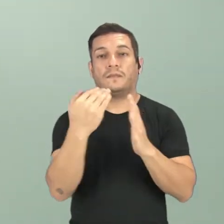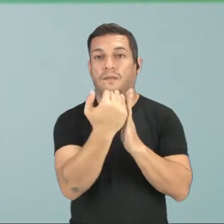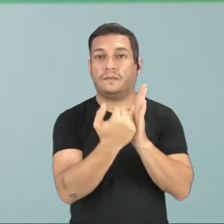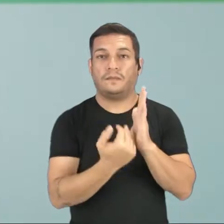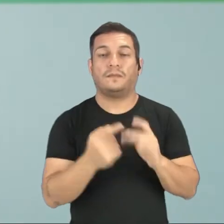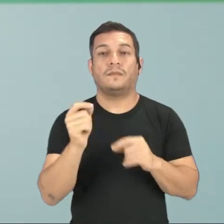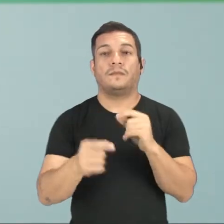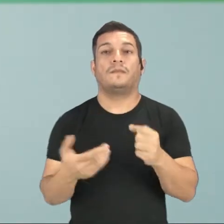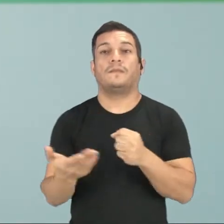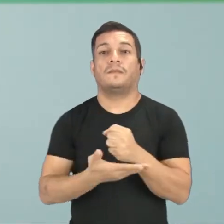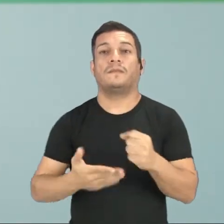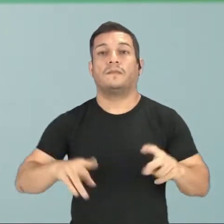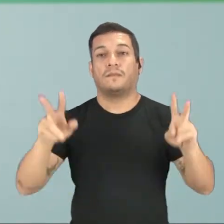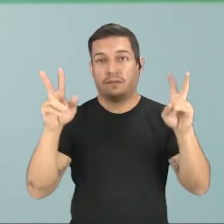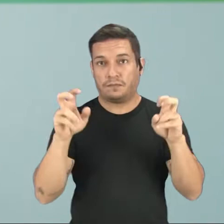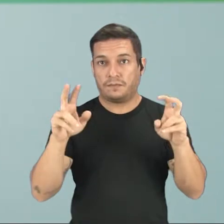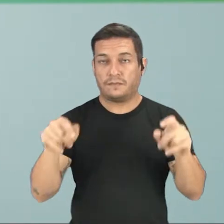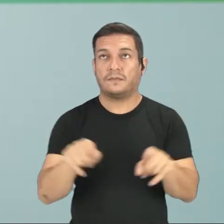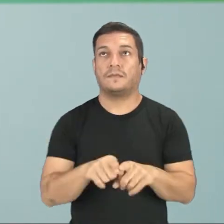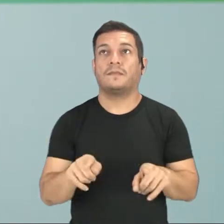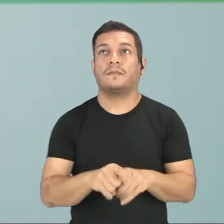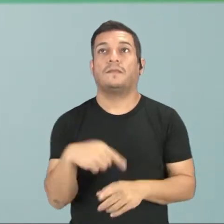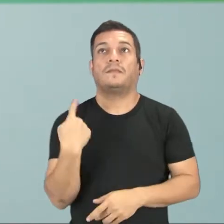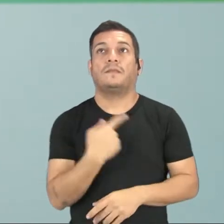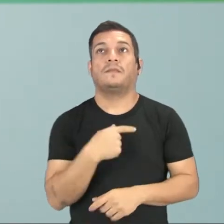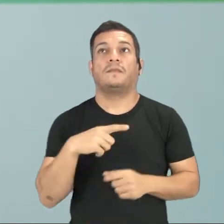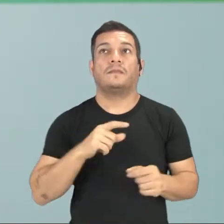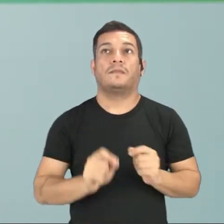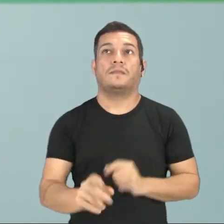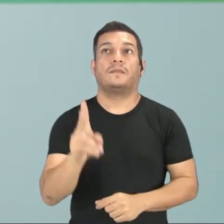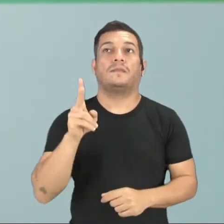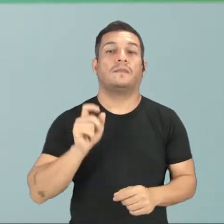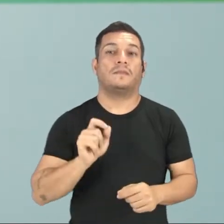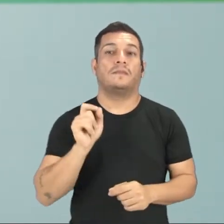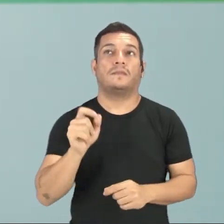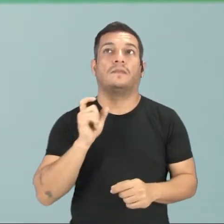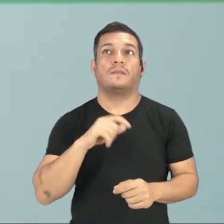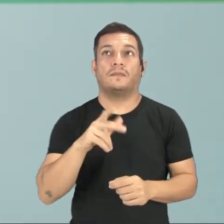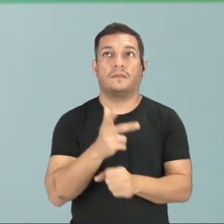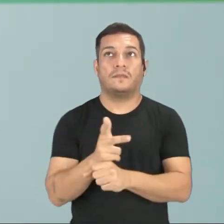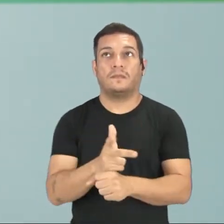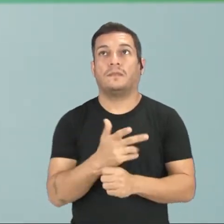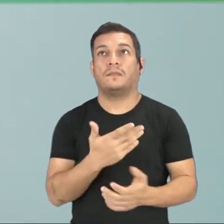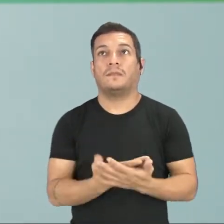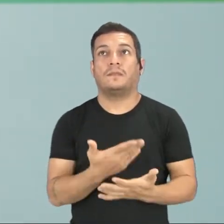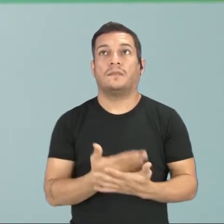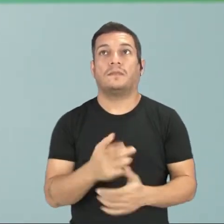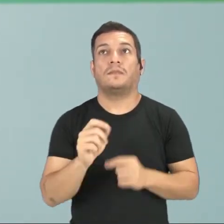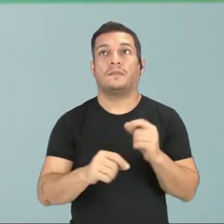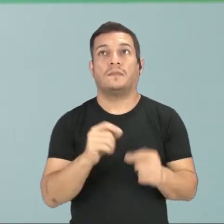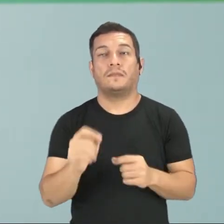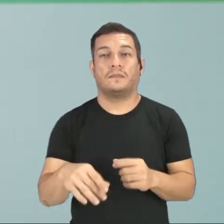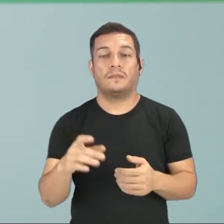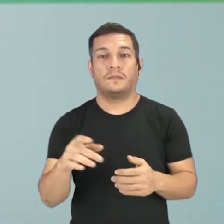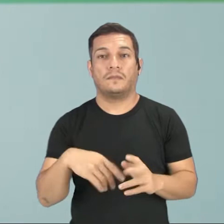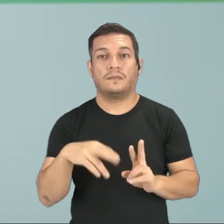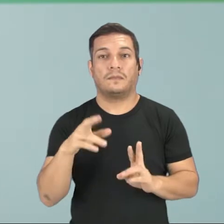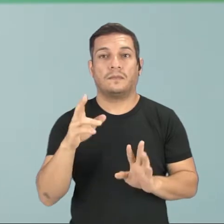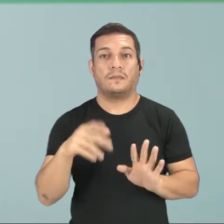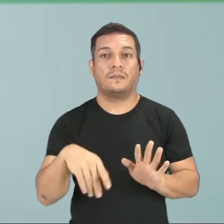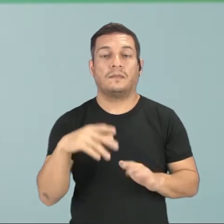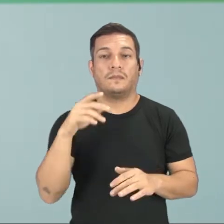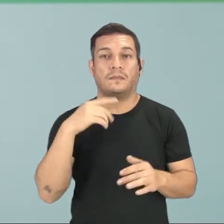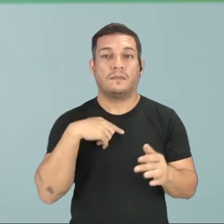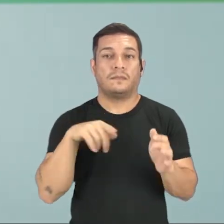a respeito da temática e nós vamos dar continuidade à videoaula com a resolução de